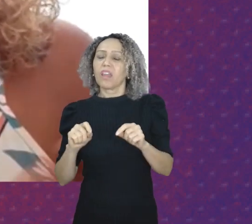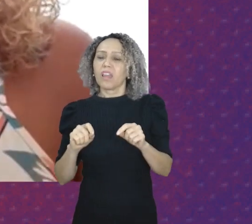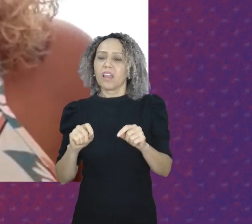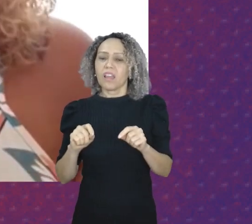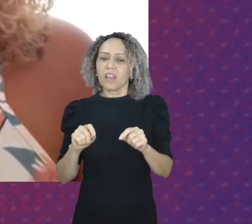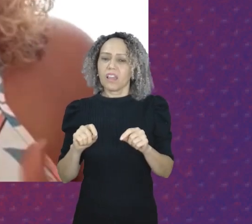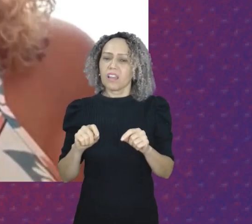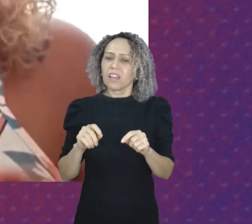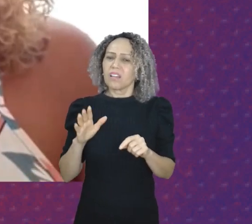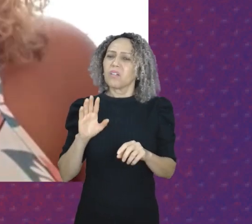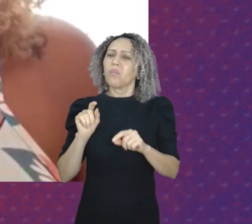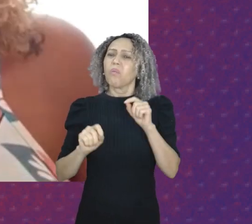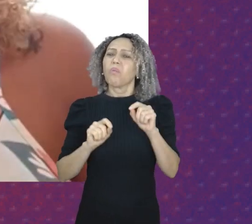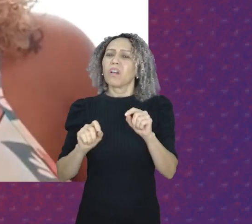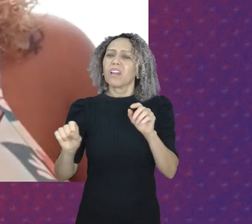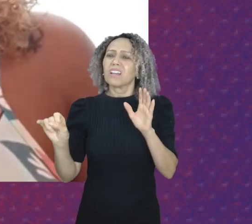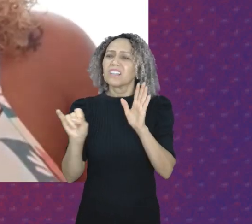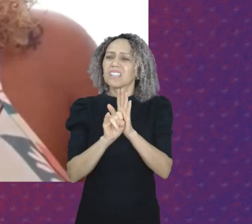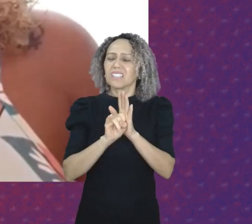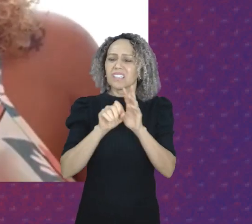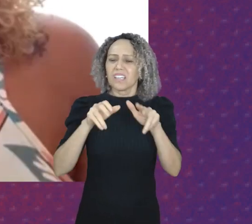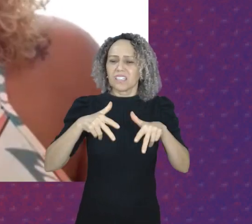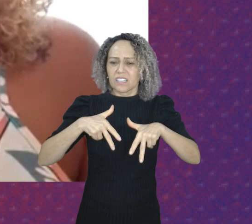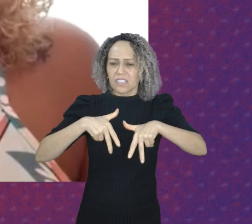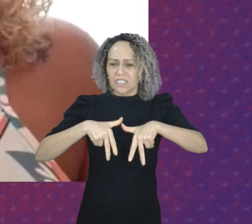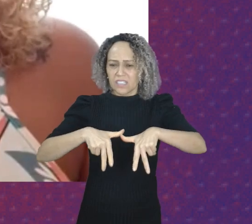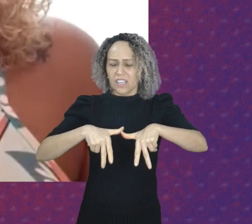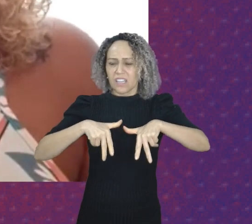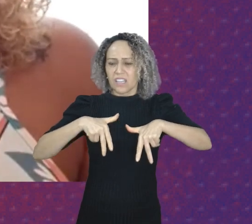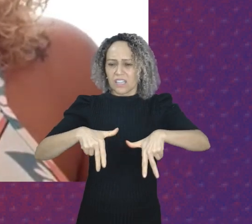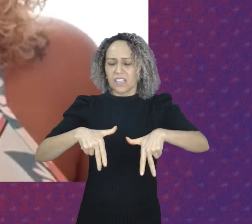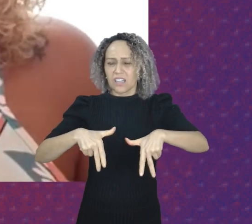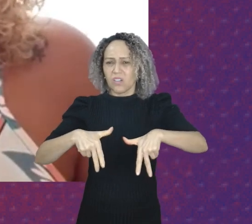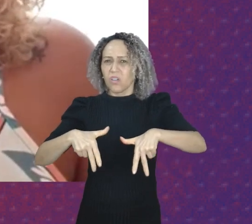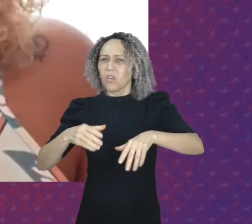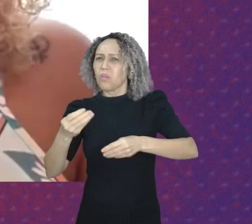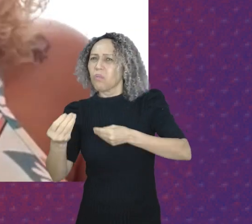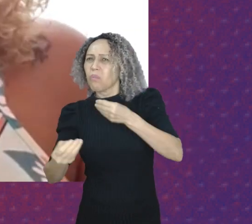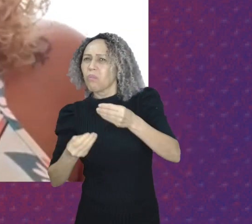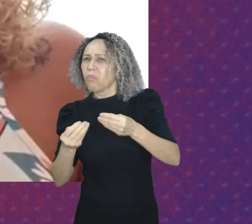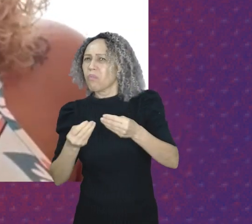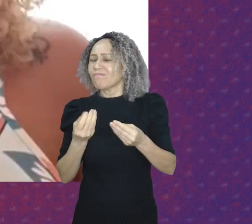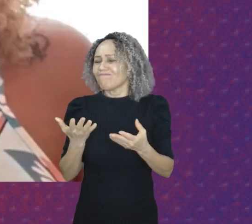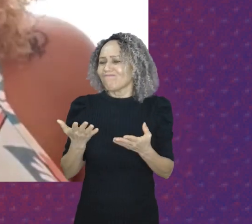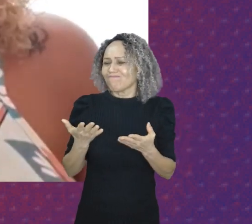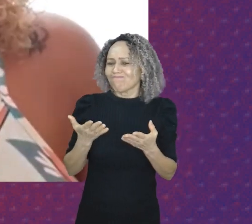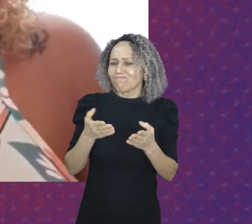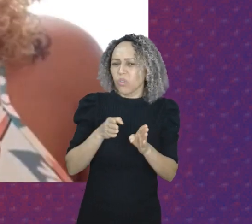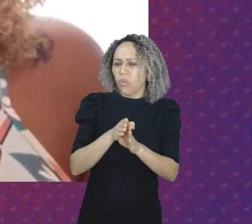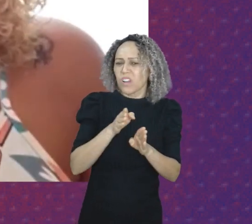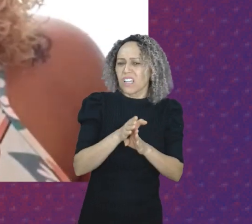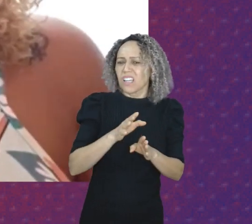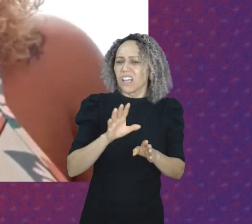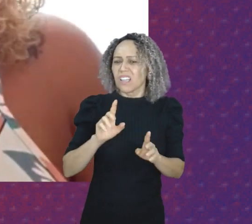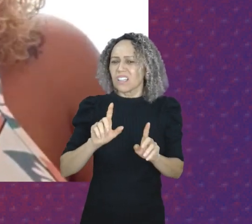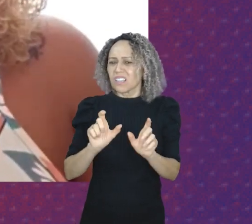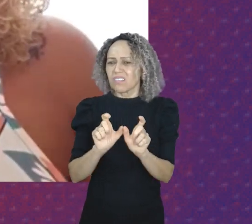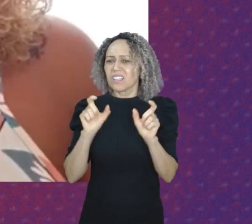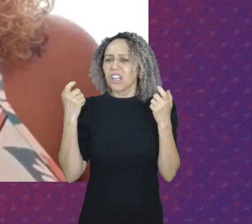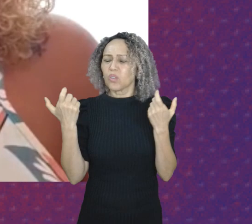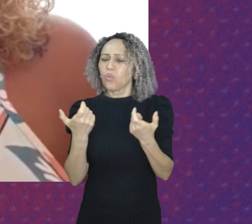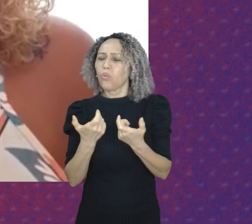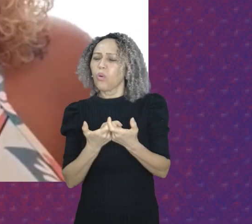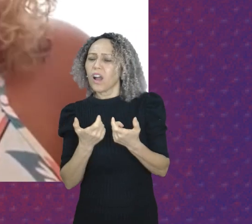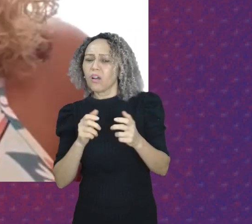se compreende a identidade de gênero, se compreende a orientação sexual, são duas coisas distintas, e hoje nós temos